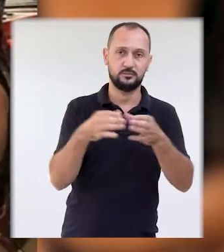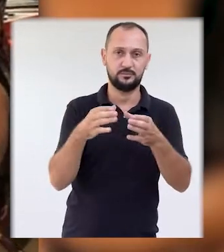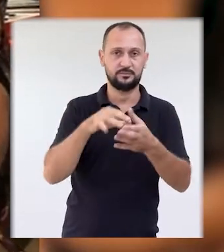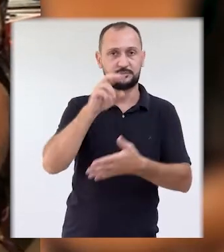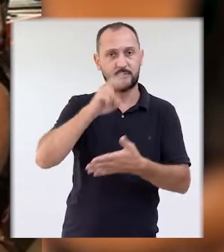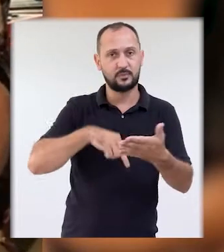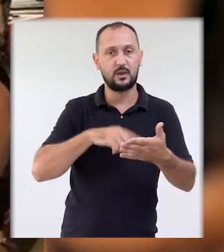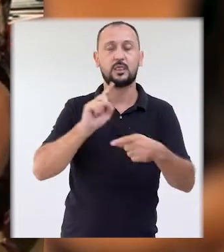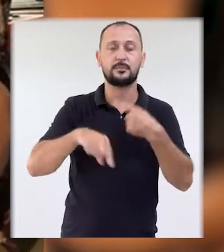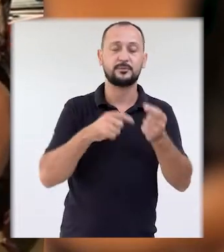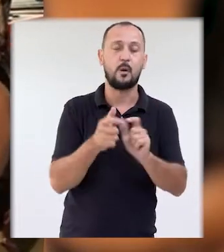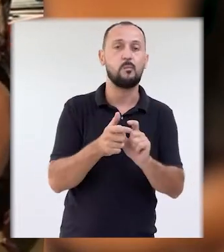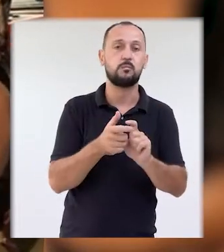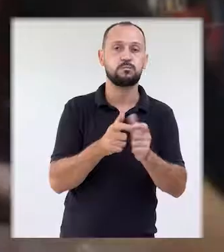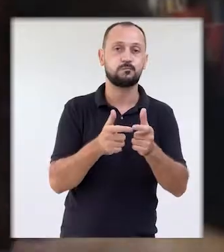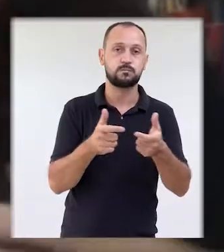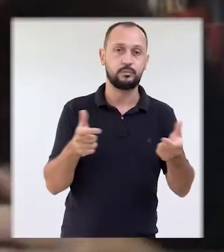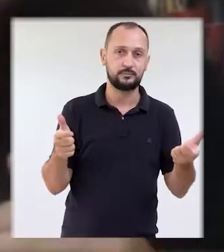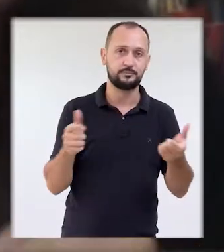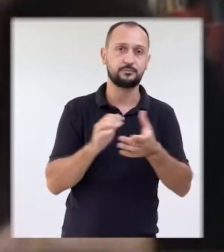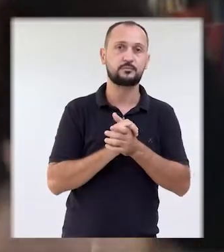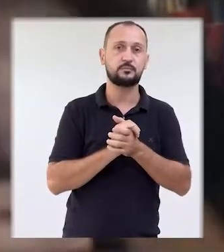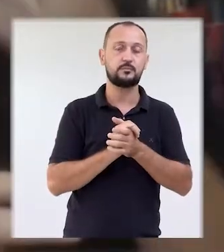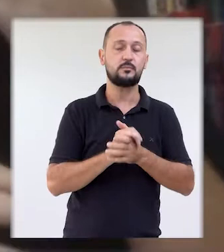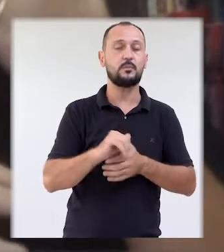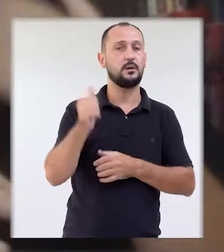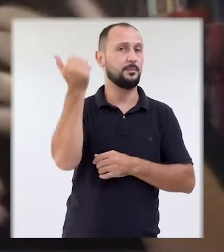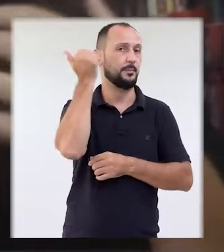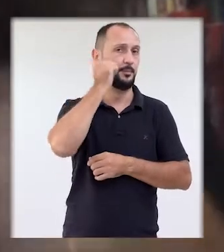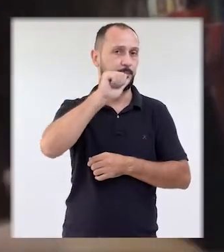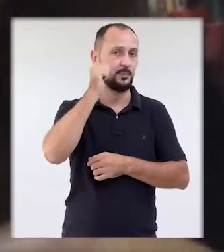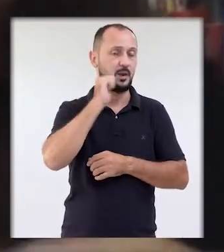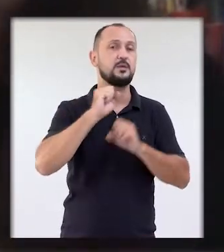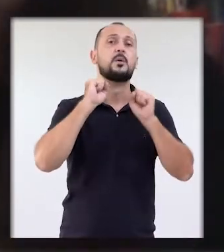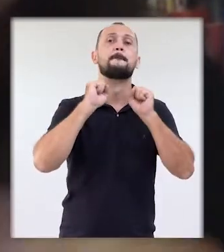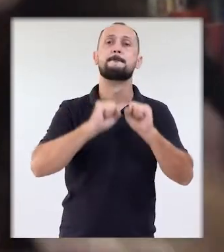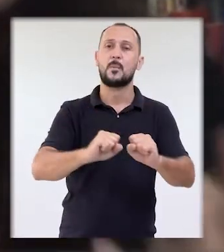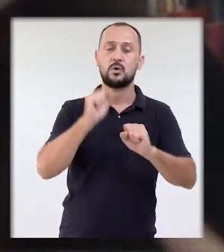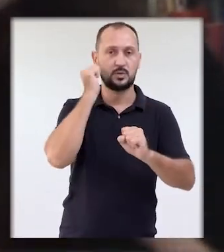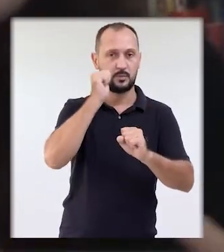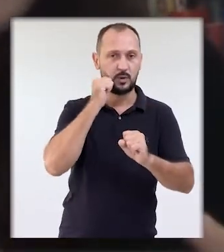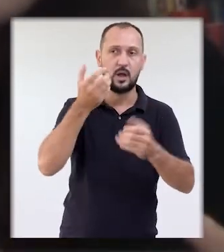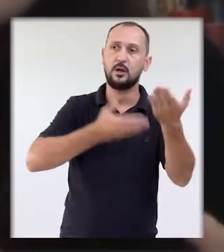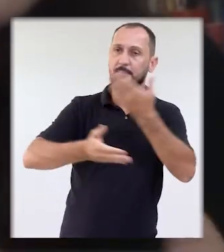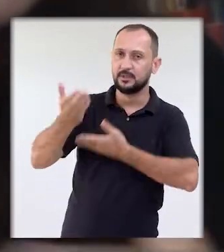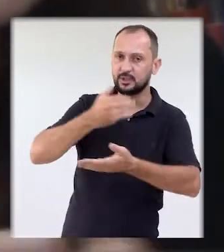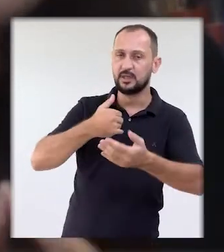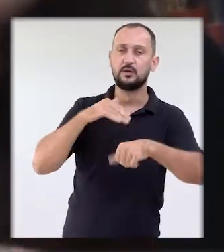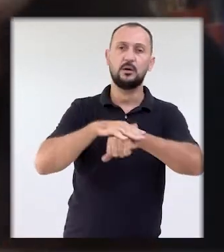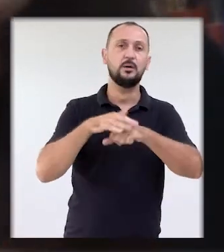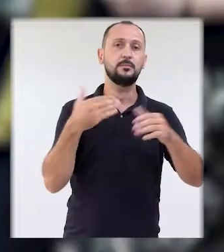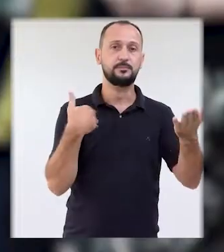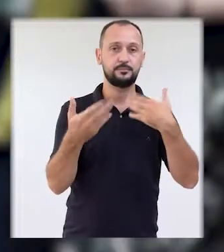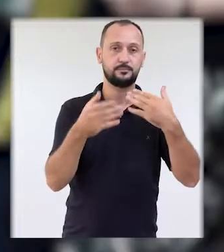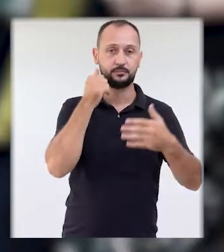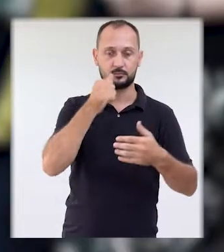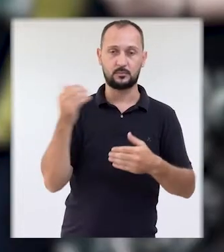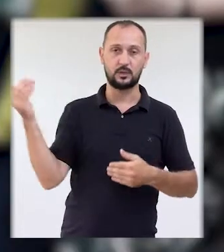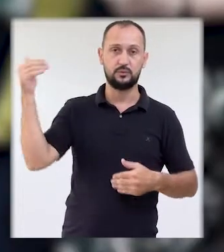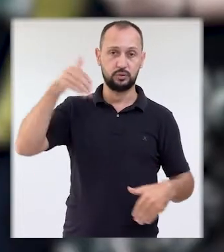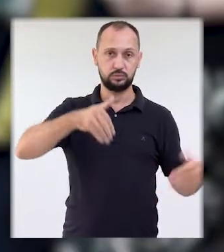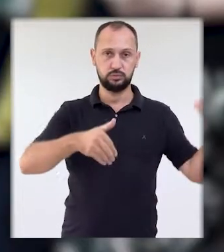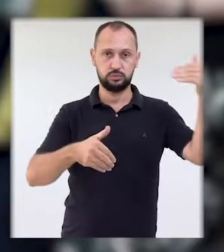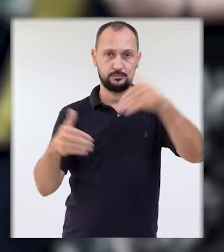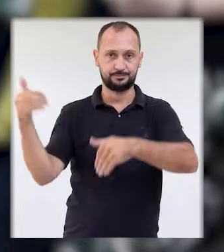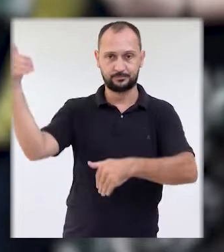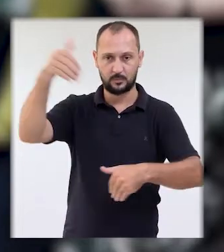clubes de leitura, ele foi se multiplicando. Então, mulheres, só podem ser mulheres mediando também, mulheres foram